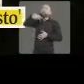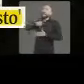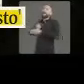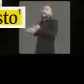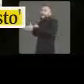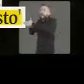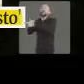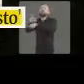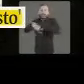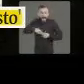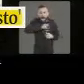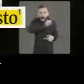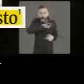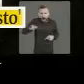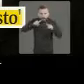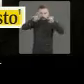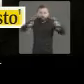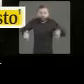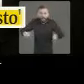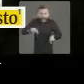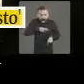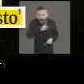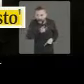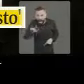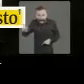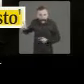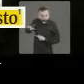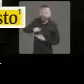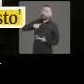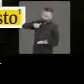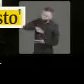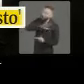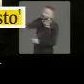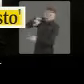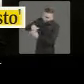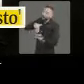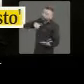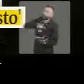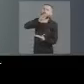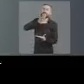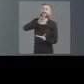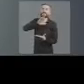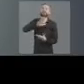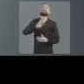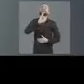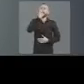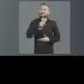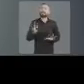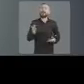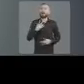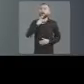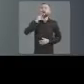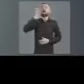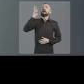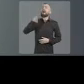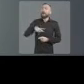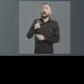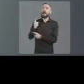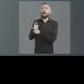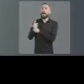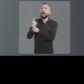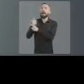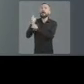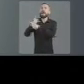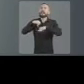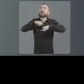Pelo Ministério Público Por coagir E ameaçar de demissão Funcionários que não votassem Em Bolsonaro O Brasil está conhecendo a verdade